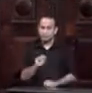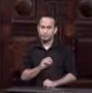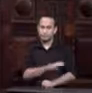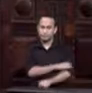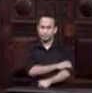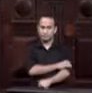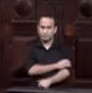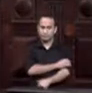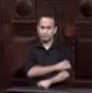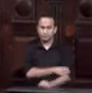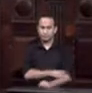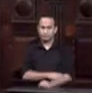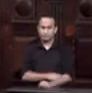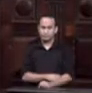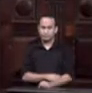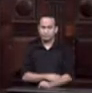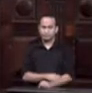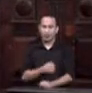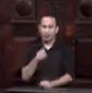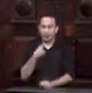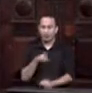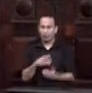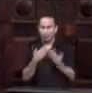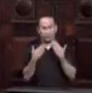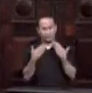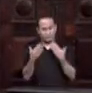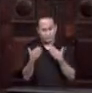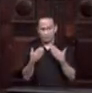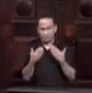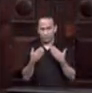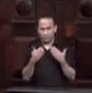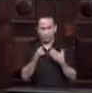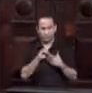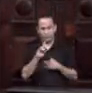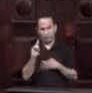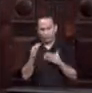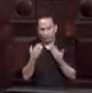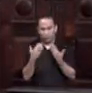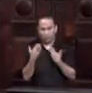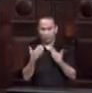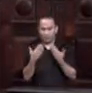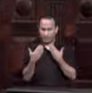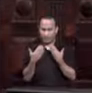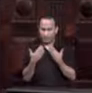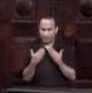que essa comparação não é a comparação